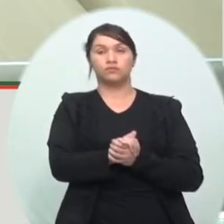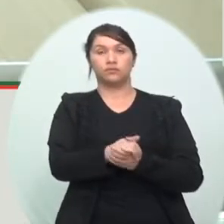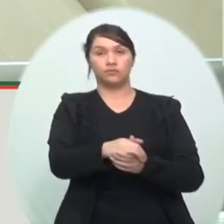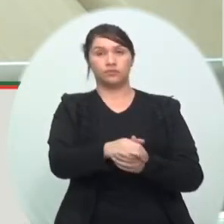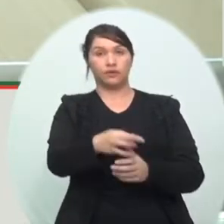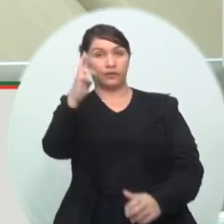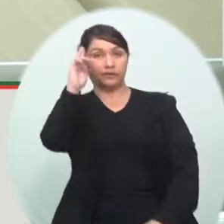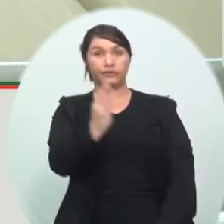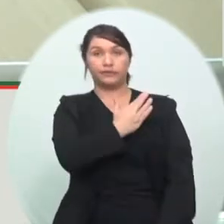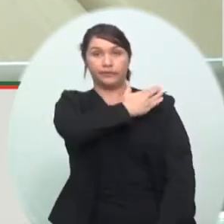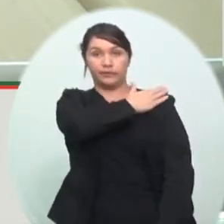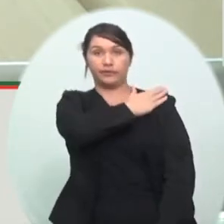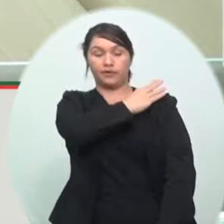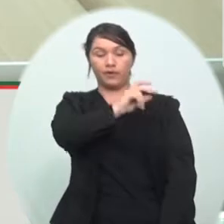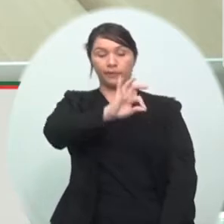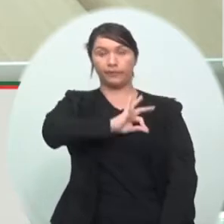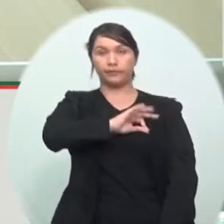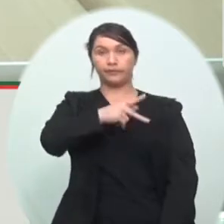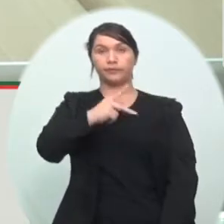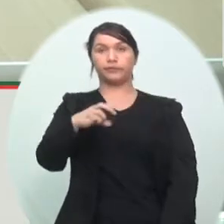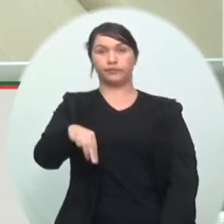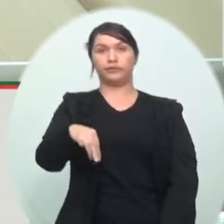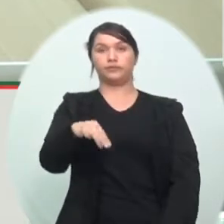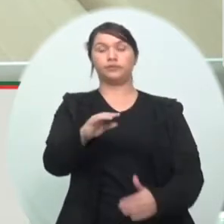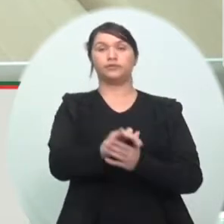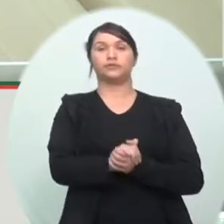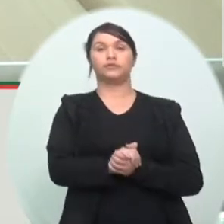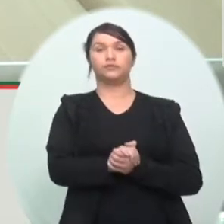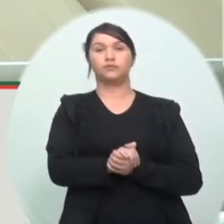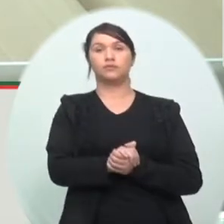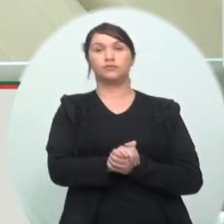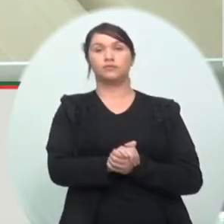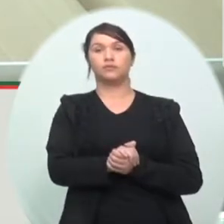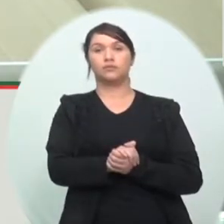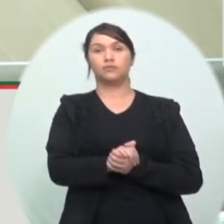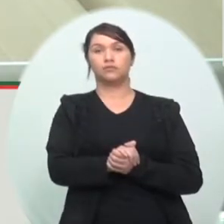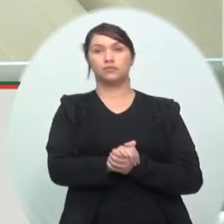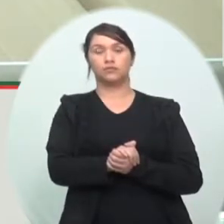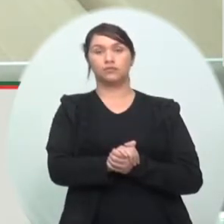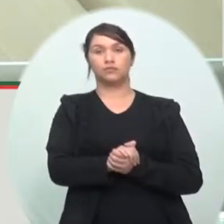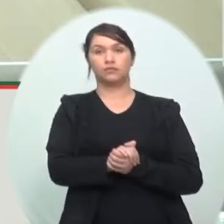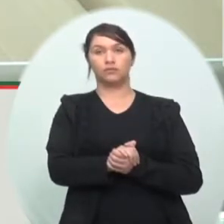tenente-coronel da PM, e Cosme Manique Barreto, comandante do